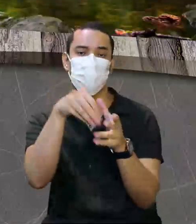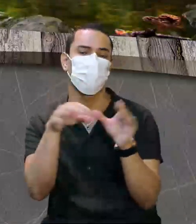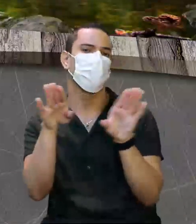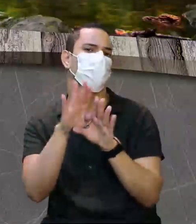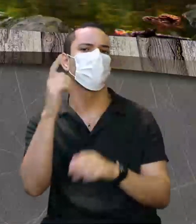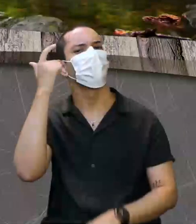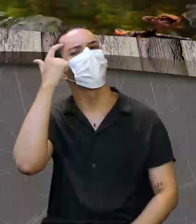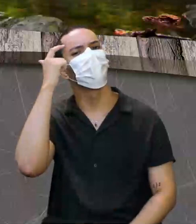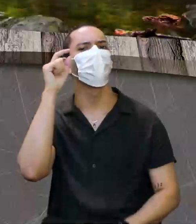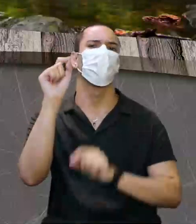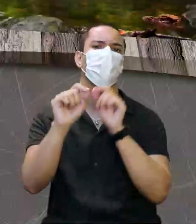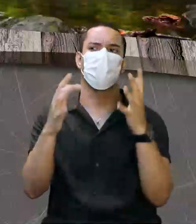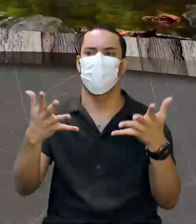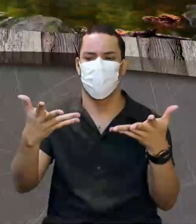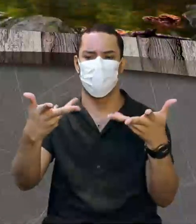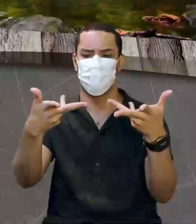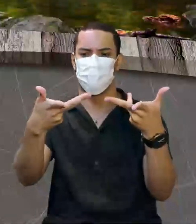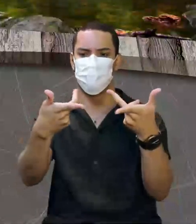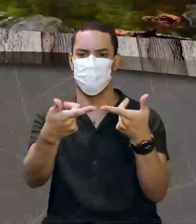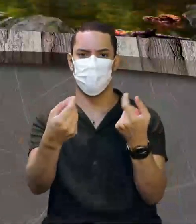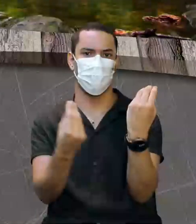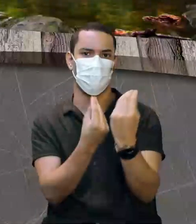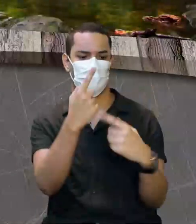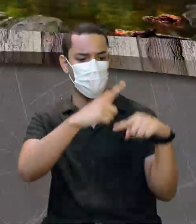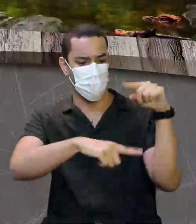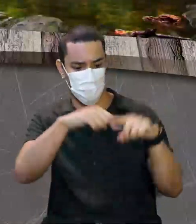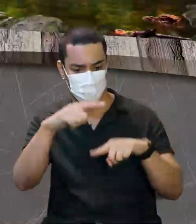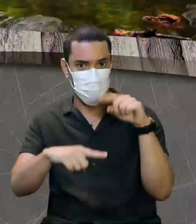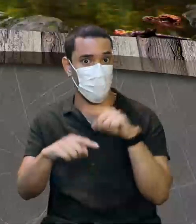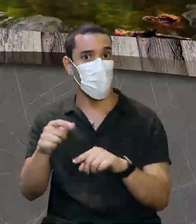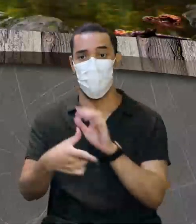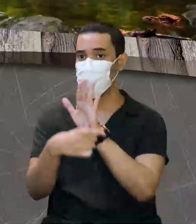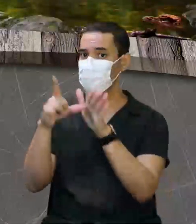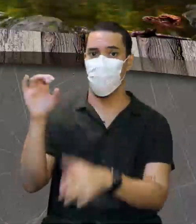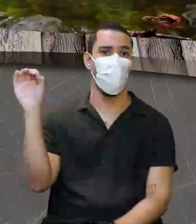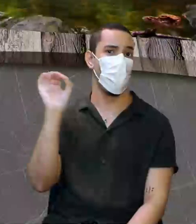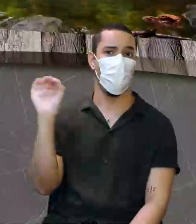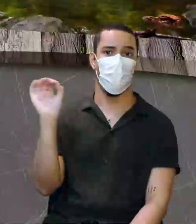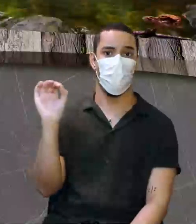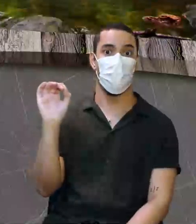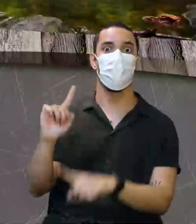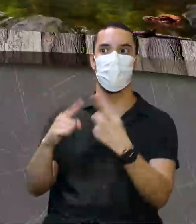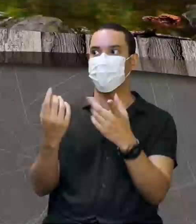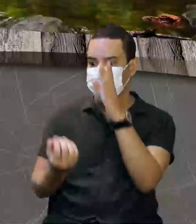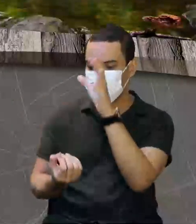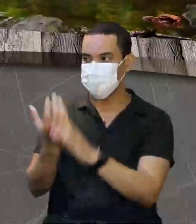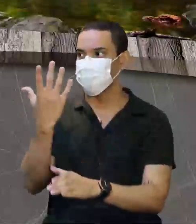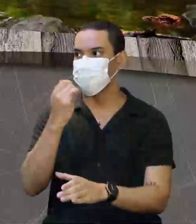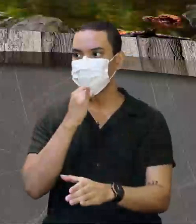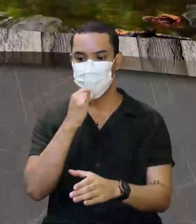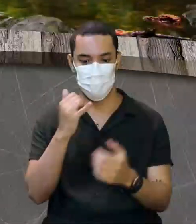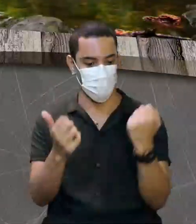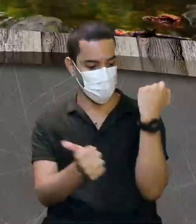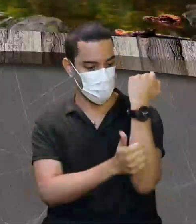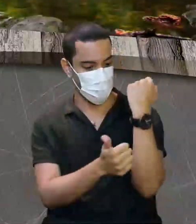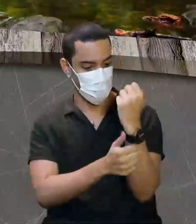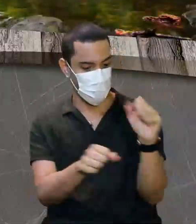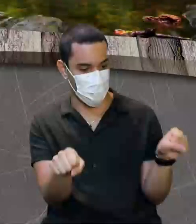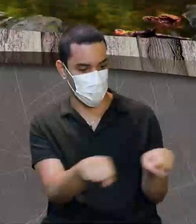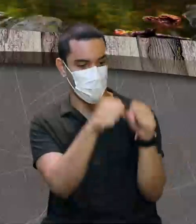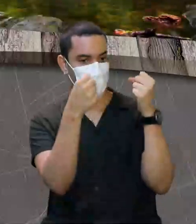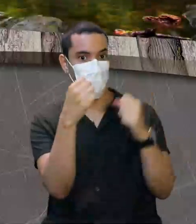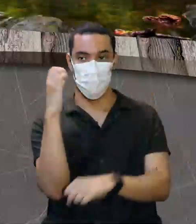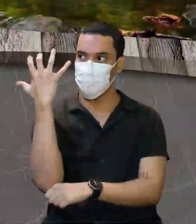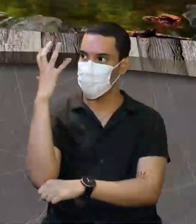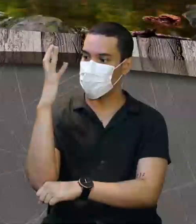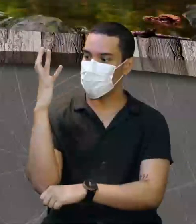De habilidades com instrumentos que eles já tinham disponível no ambiente. Quebravam galhos e sabiam que aquele